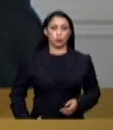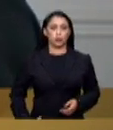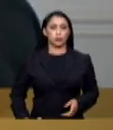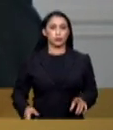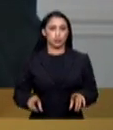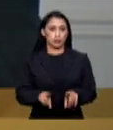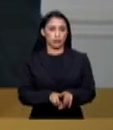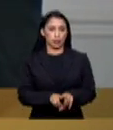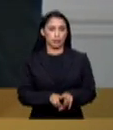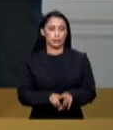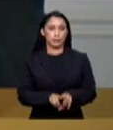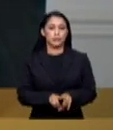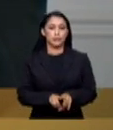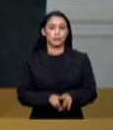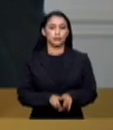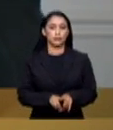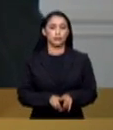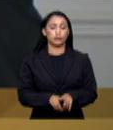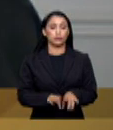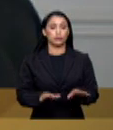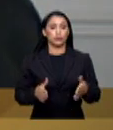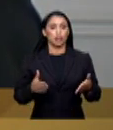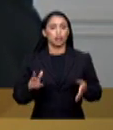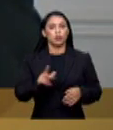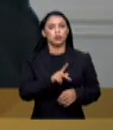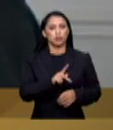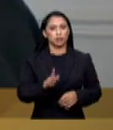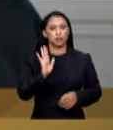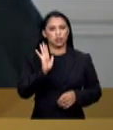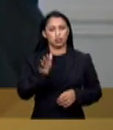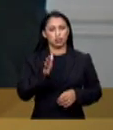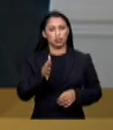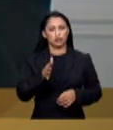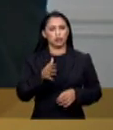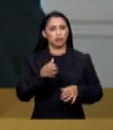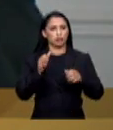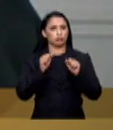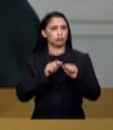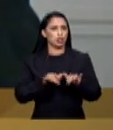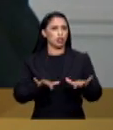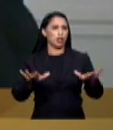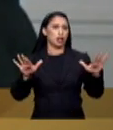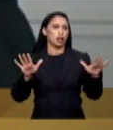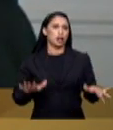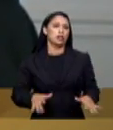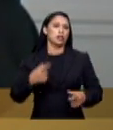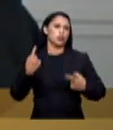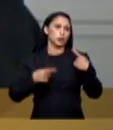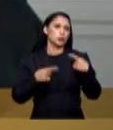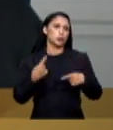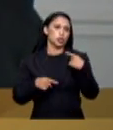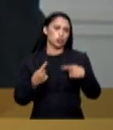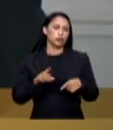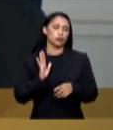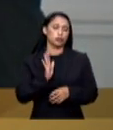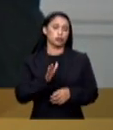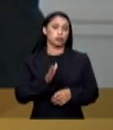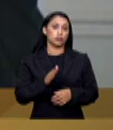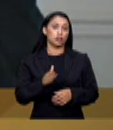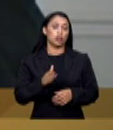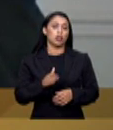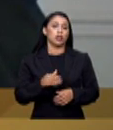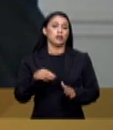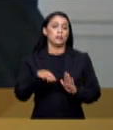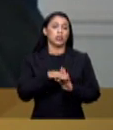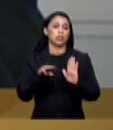Aqui, presidente, como se sabe, já foi amplamente discutido, o mandado de segurança é ação constitucional